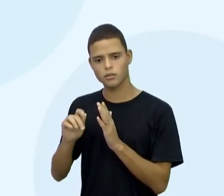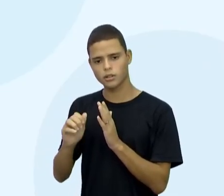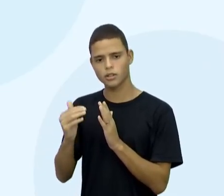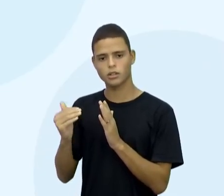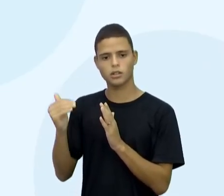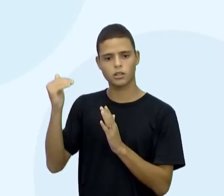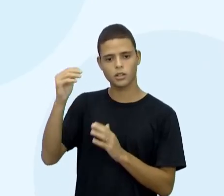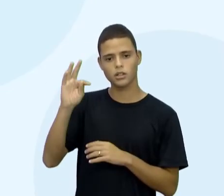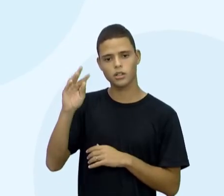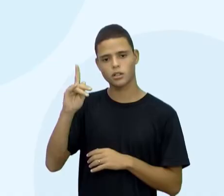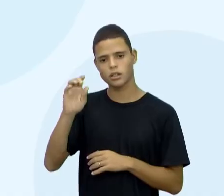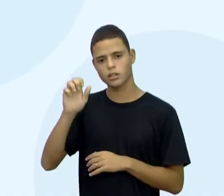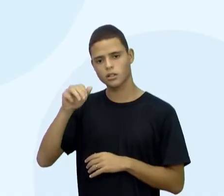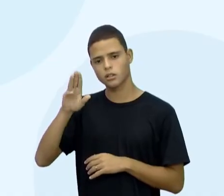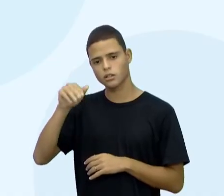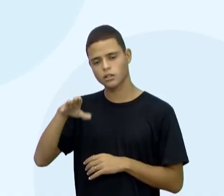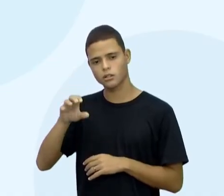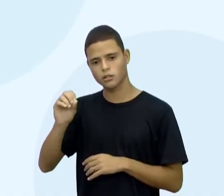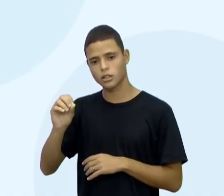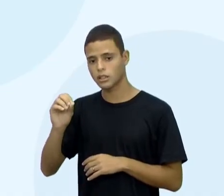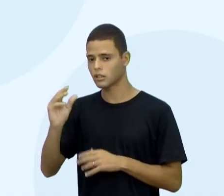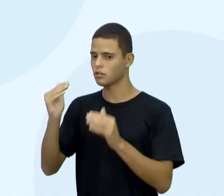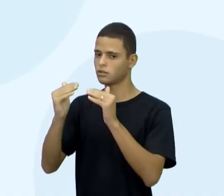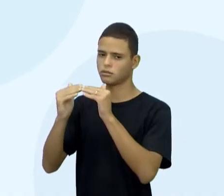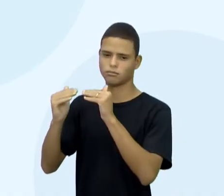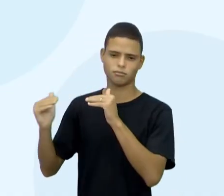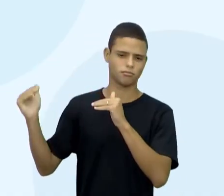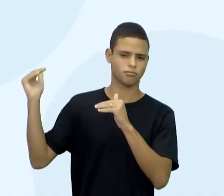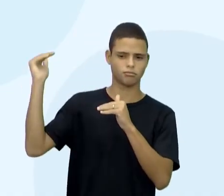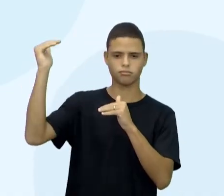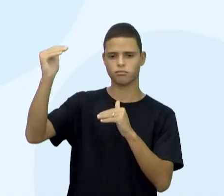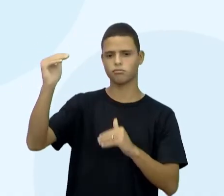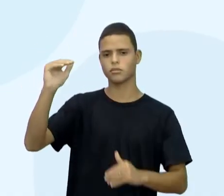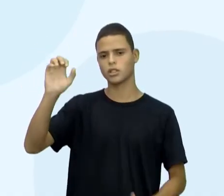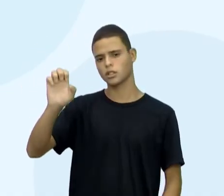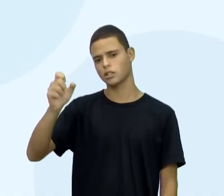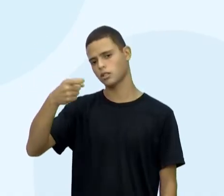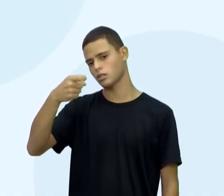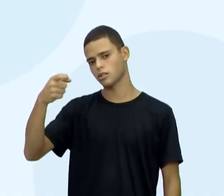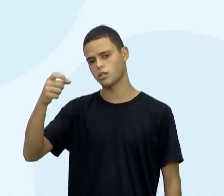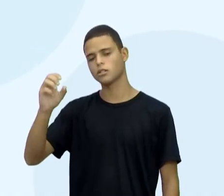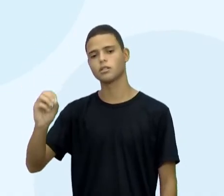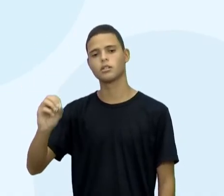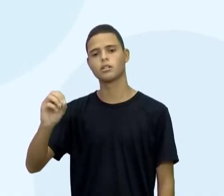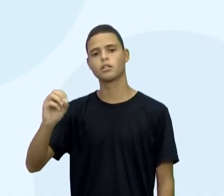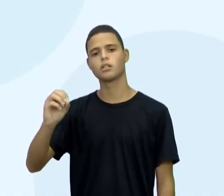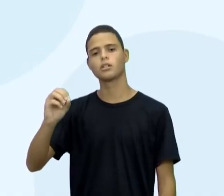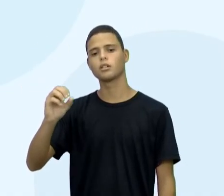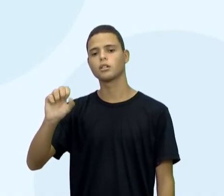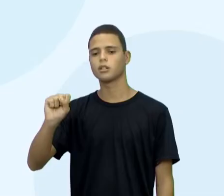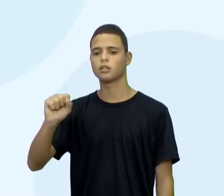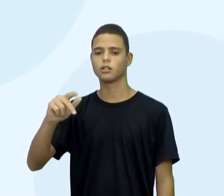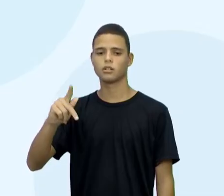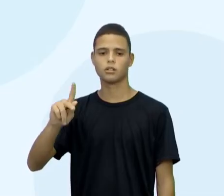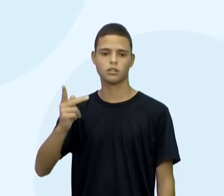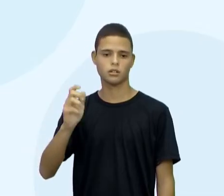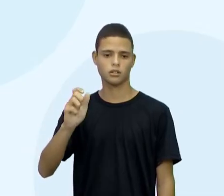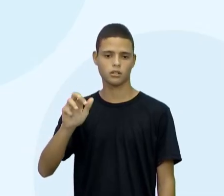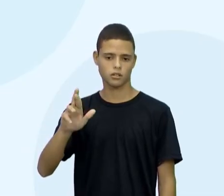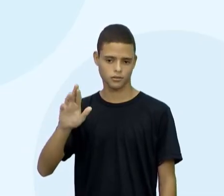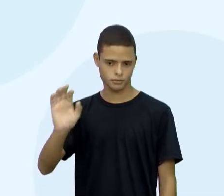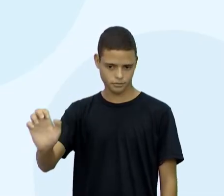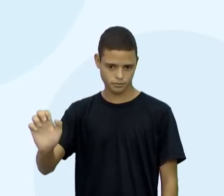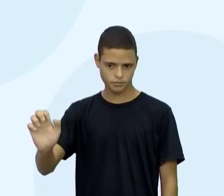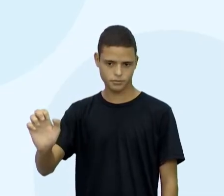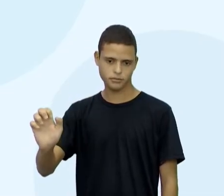a termosfera aí, e temos uma camada adicional que é a exosfera aí, né, que está, né, fazendo um conjunto